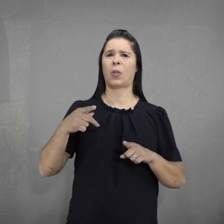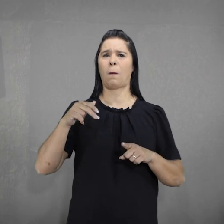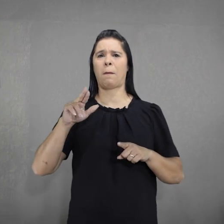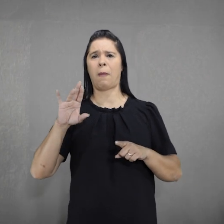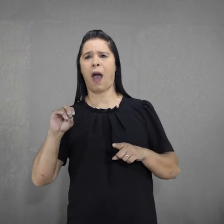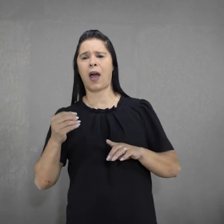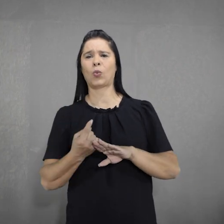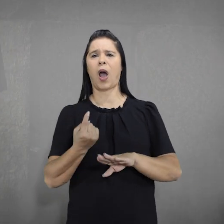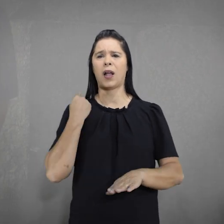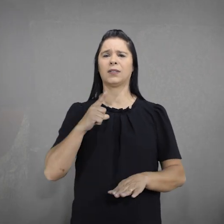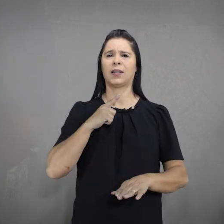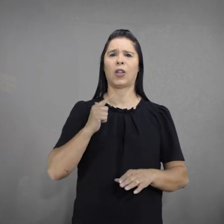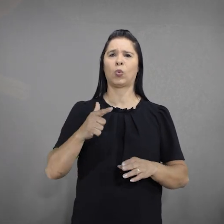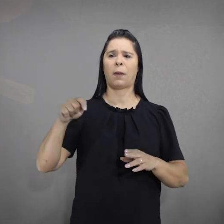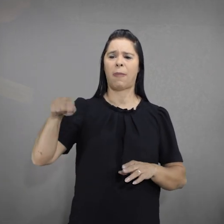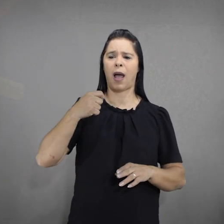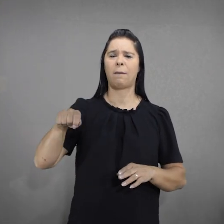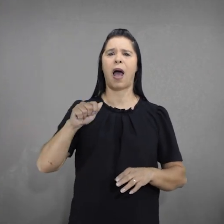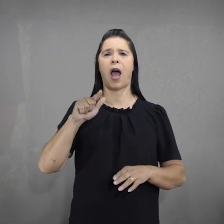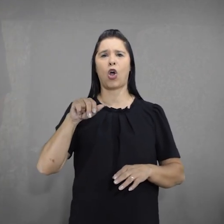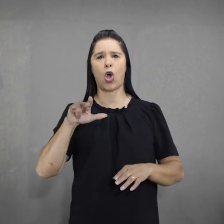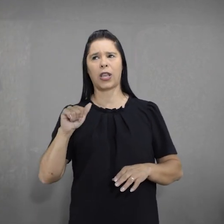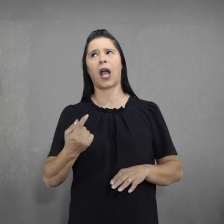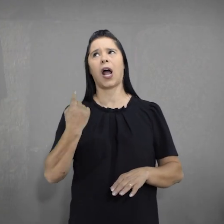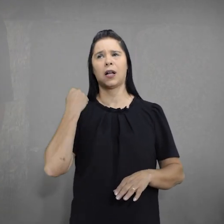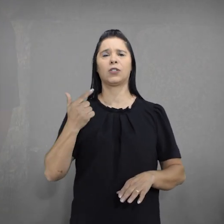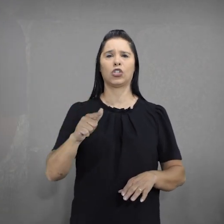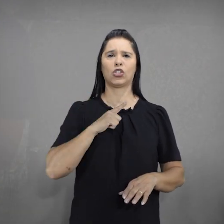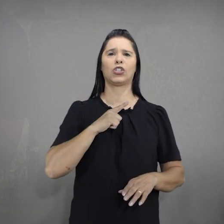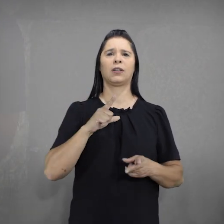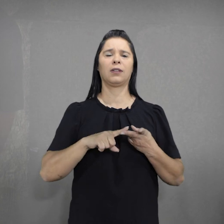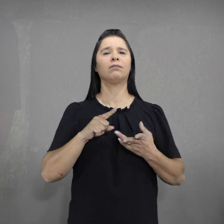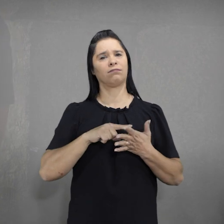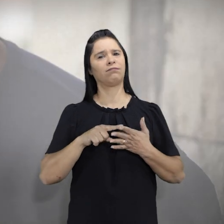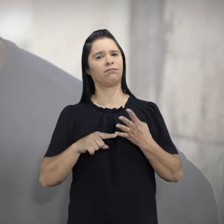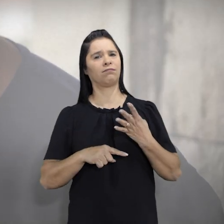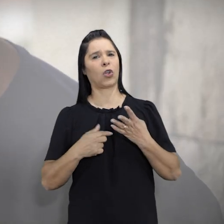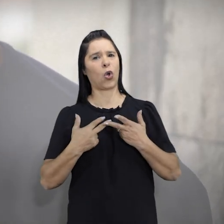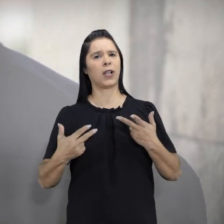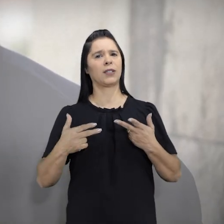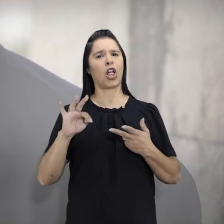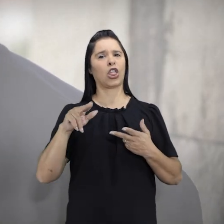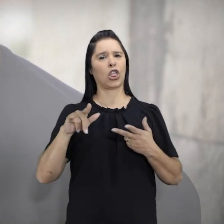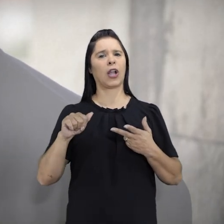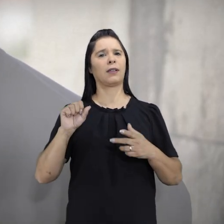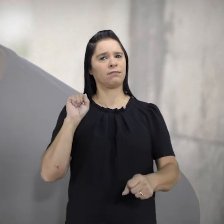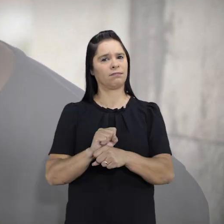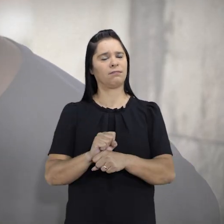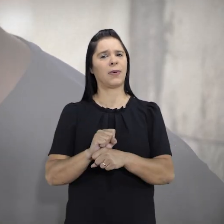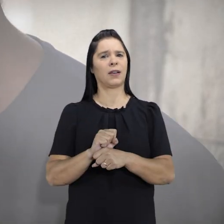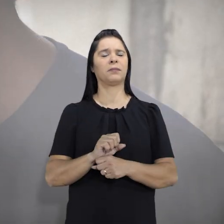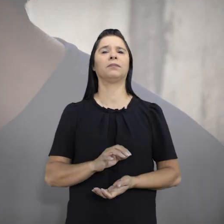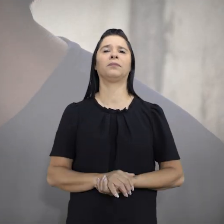que antes tinha, não tem mais o toque de agonia que antes tinha, e determinados toques que ficaram aí ao